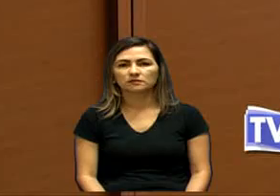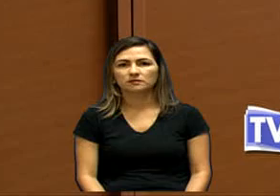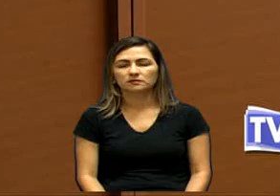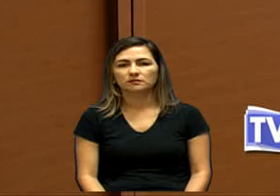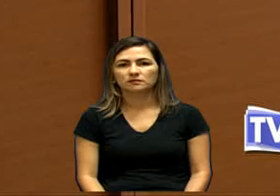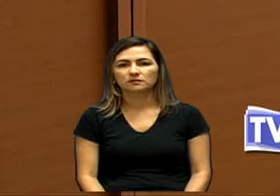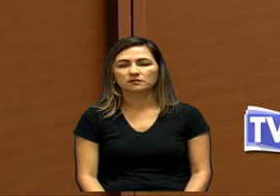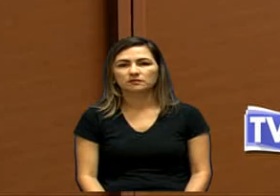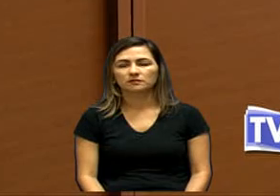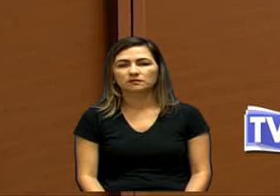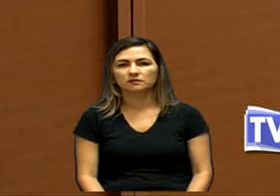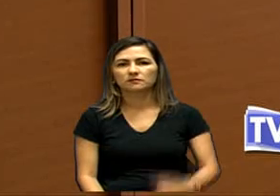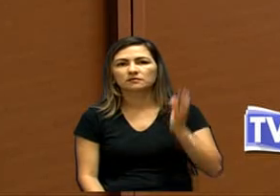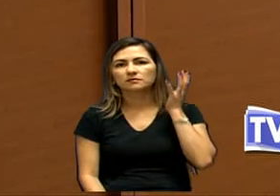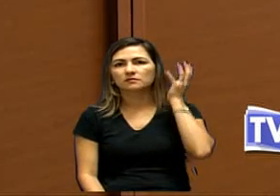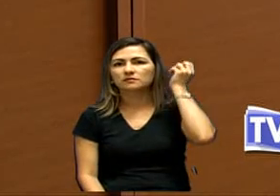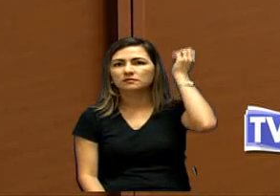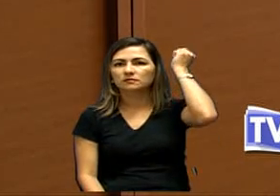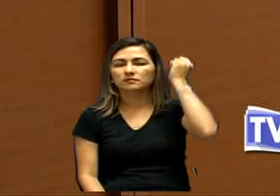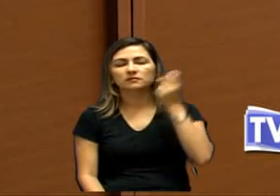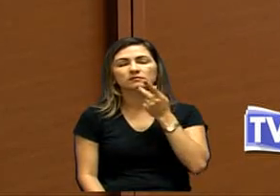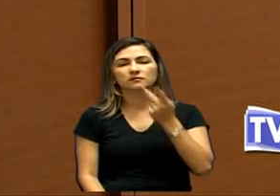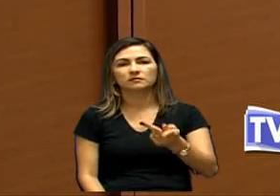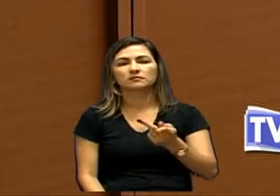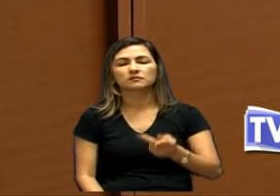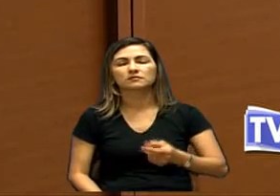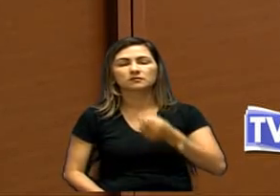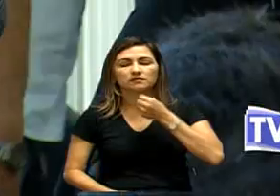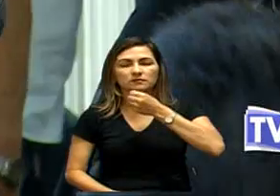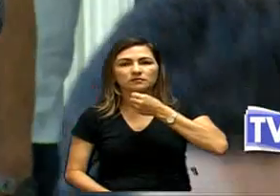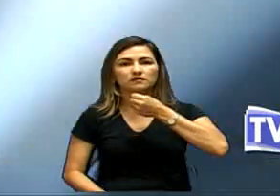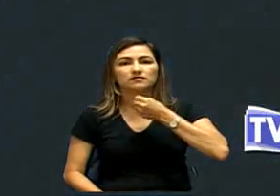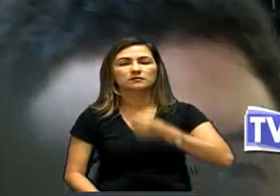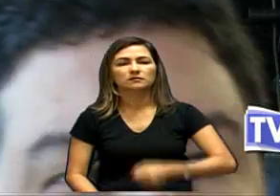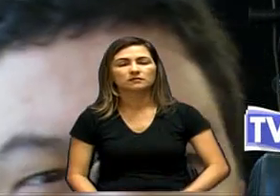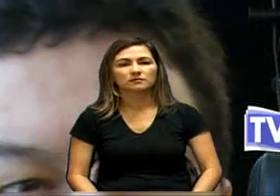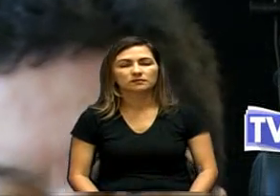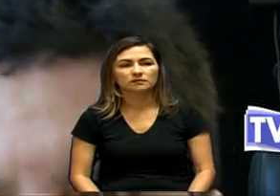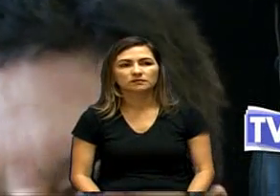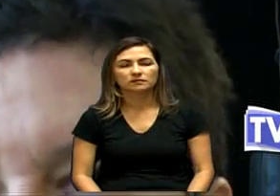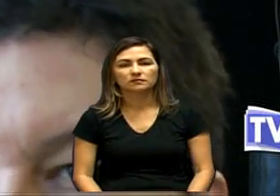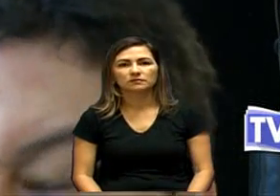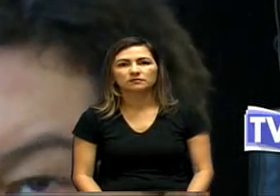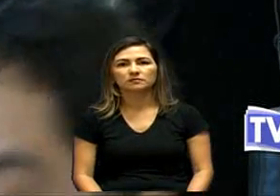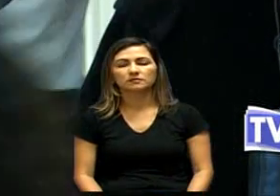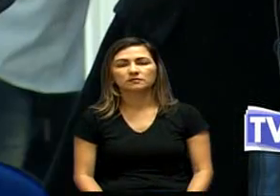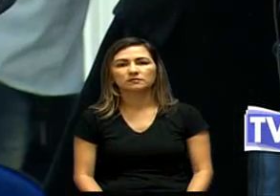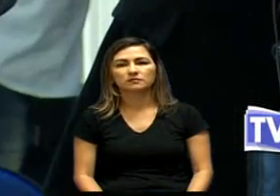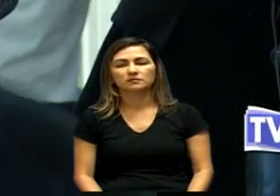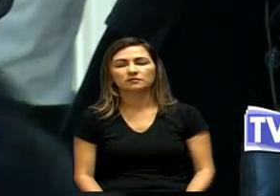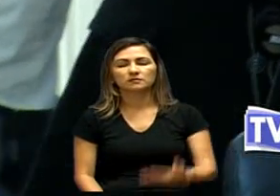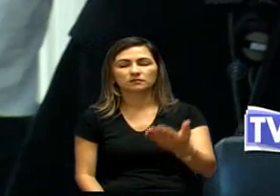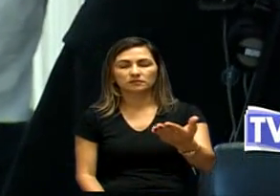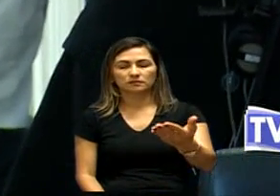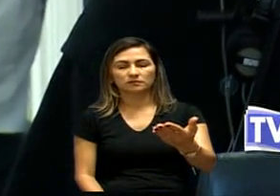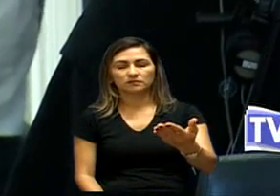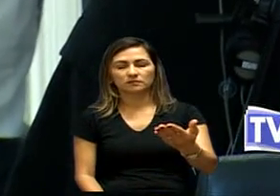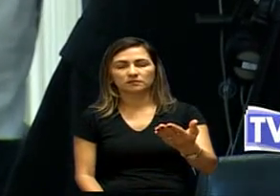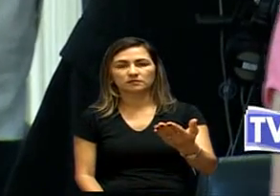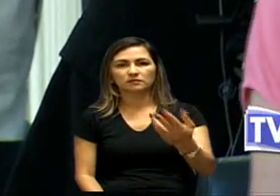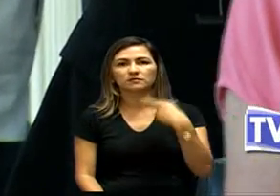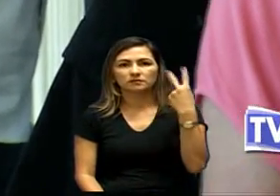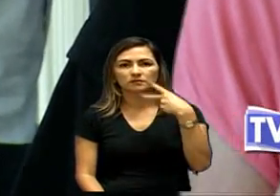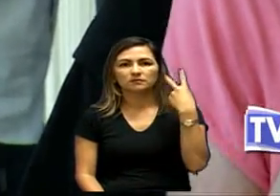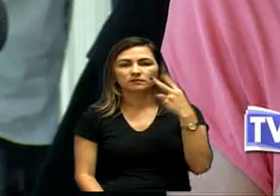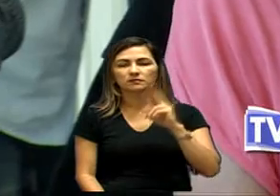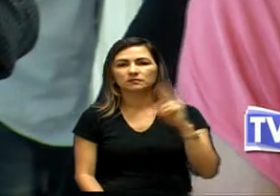Som para a vereadora Fernanda. Obrigada, presidente. Vereador Rodrigo Manga, esse projeto é importante,